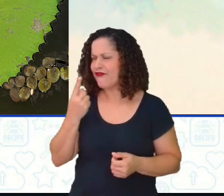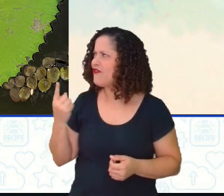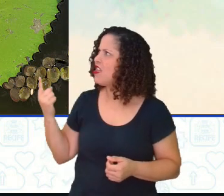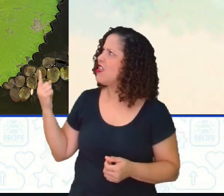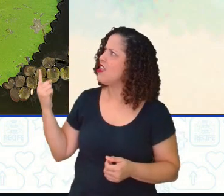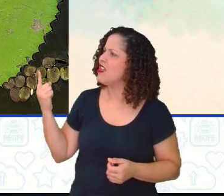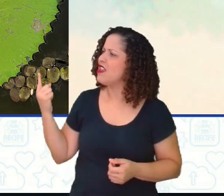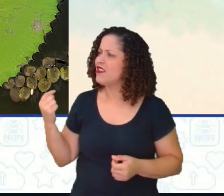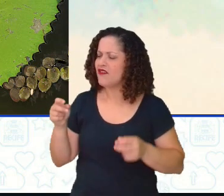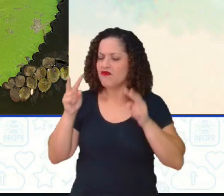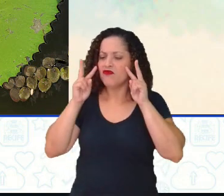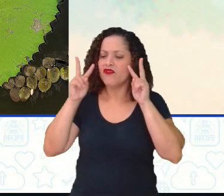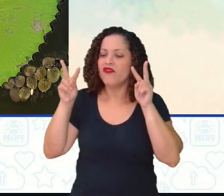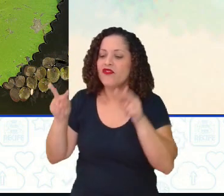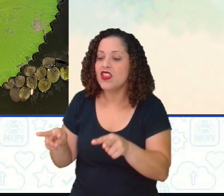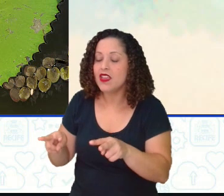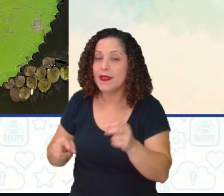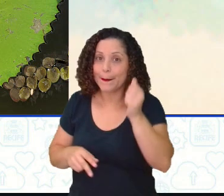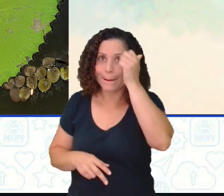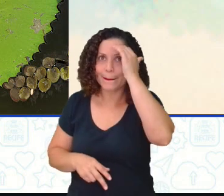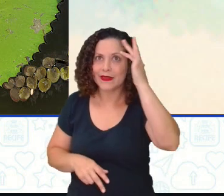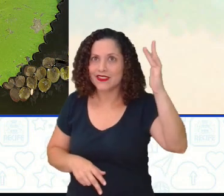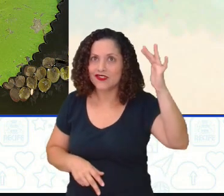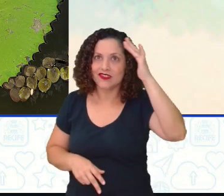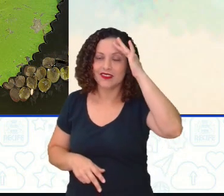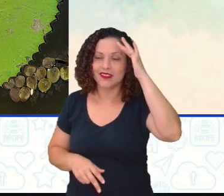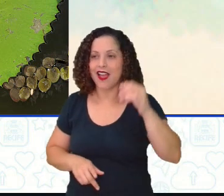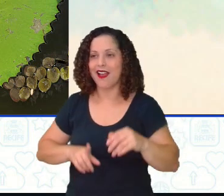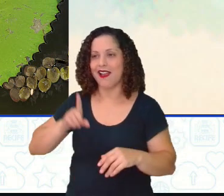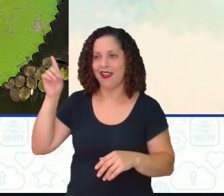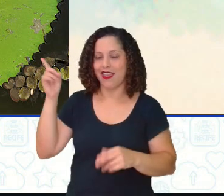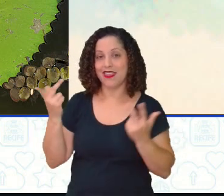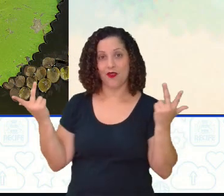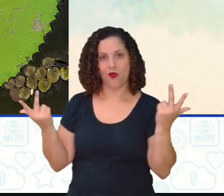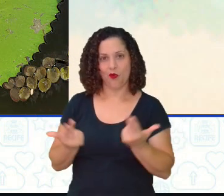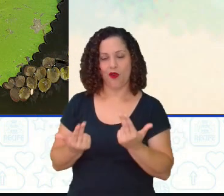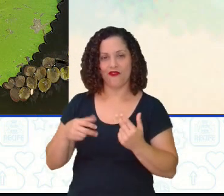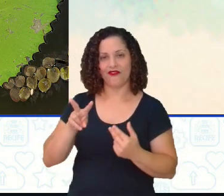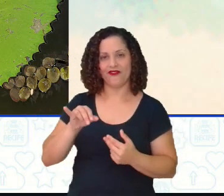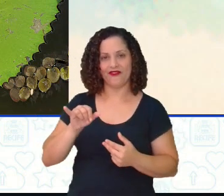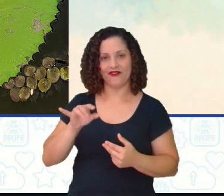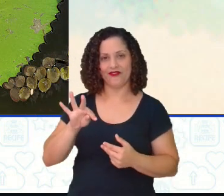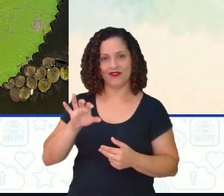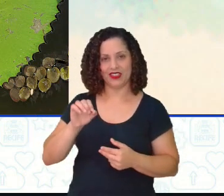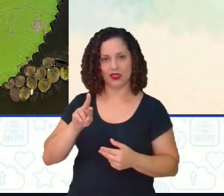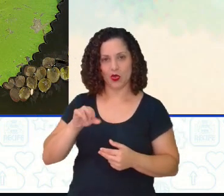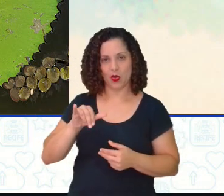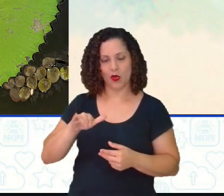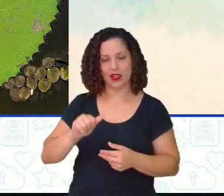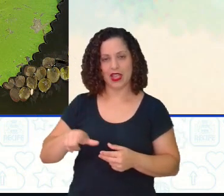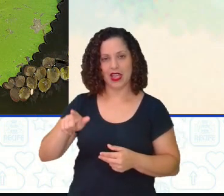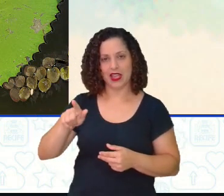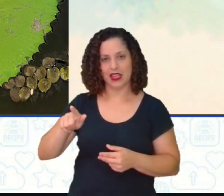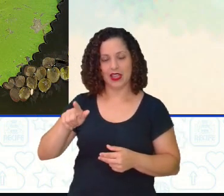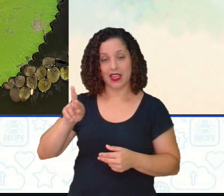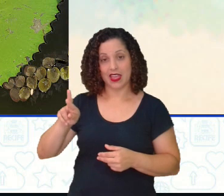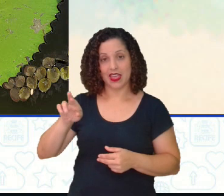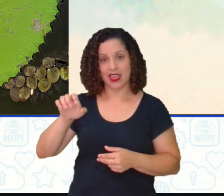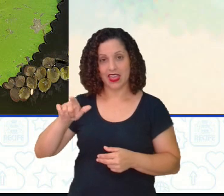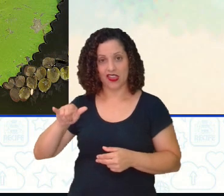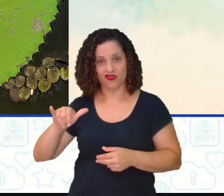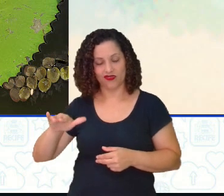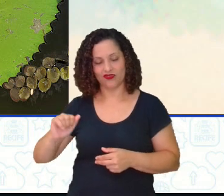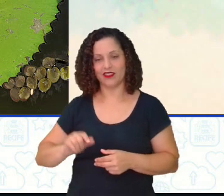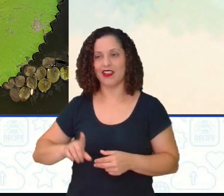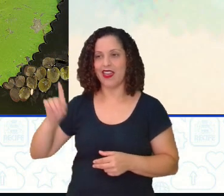determinadas plantas aquáticas e imaginam que seja a Vitória Régia, né? Que são as ninféias, também conhecido como lírios d'água, que